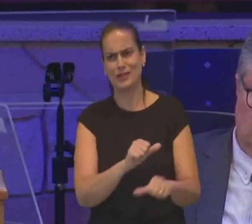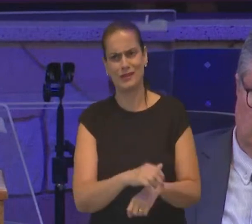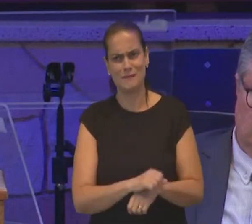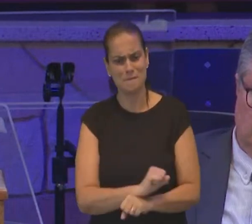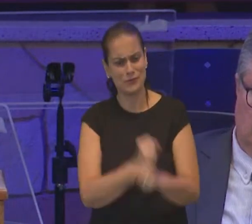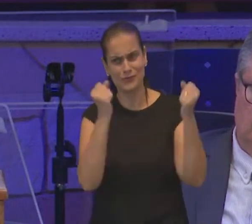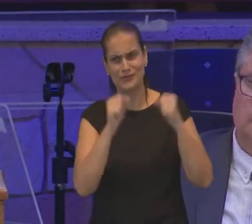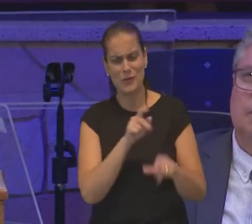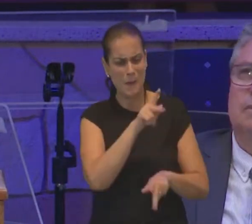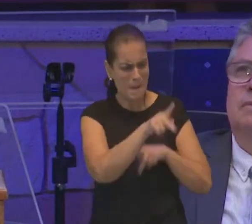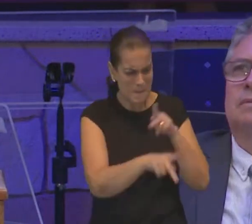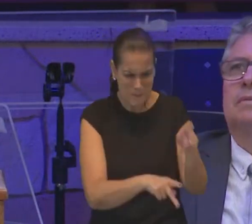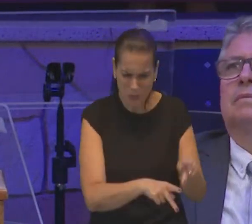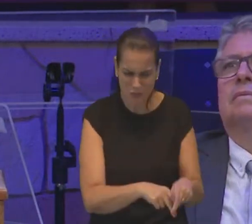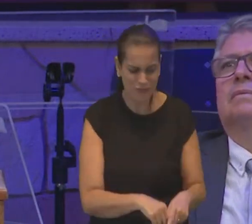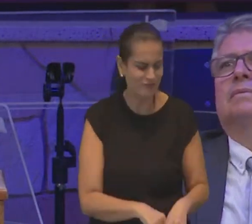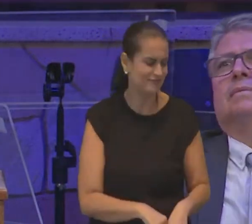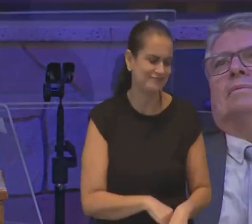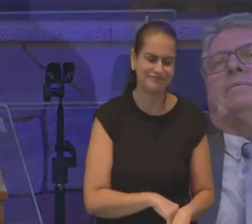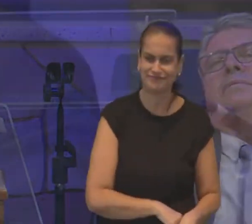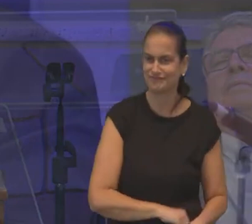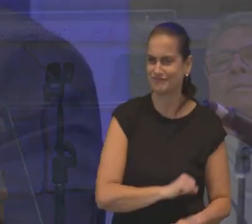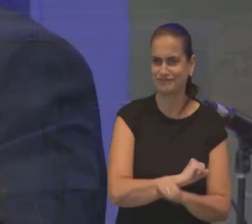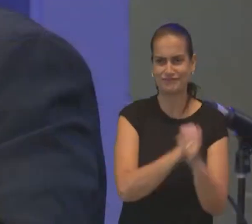Aquele povo ali não tem jeito.